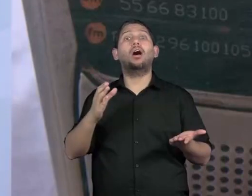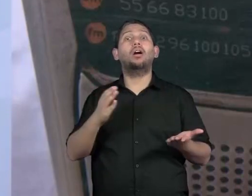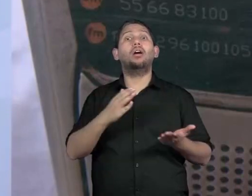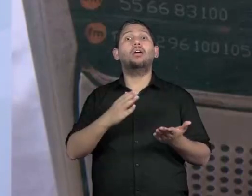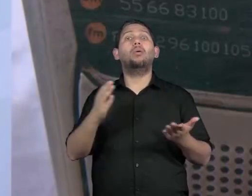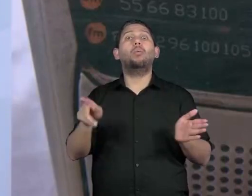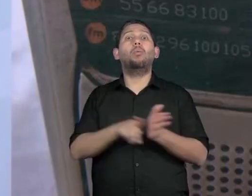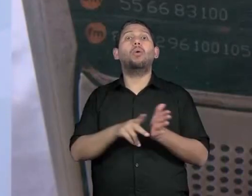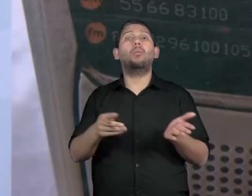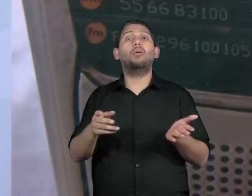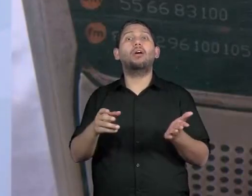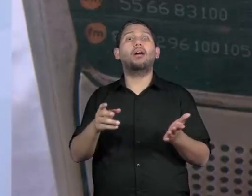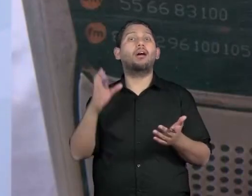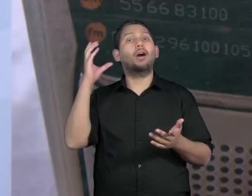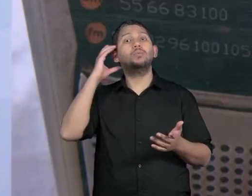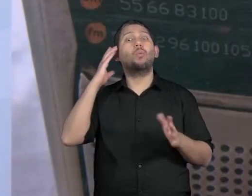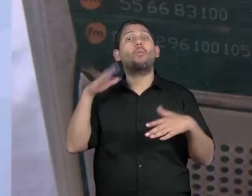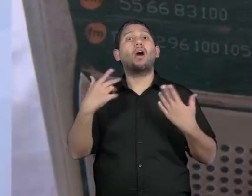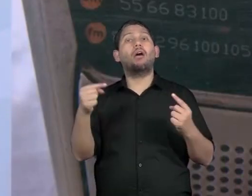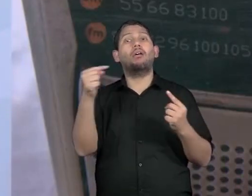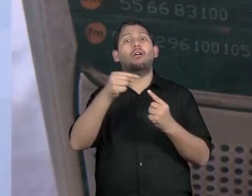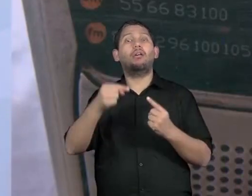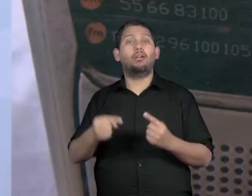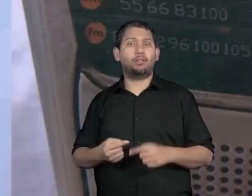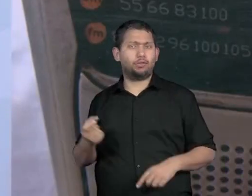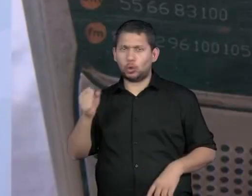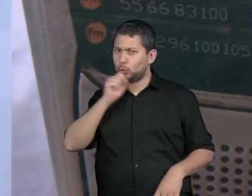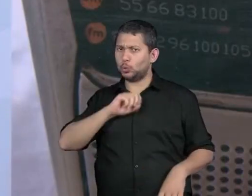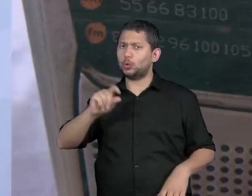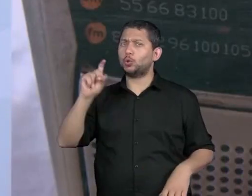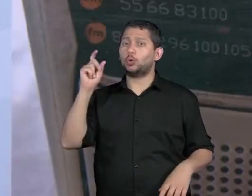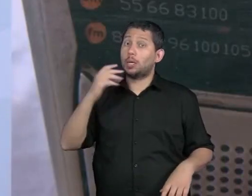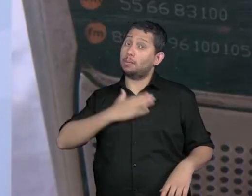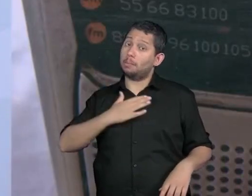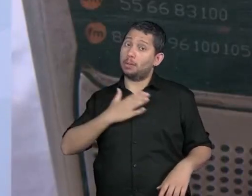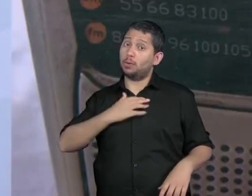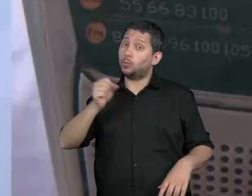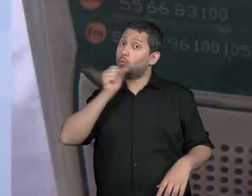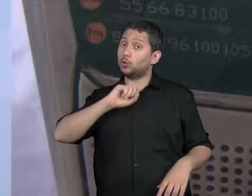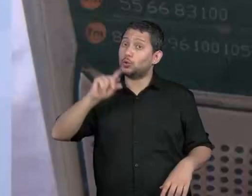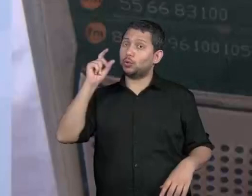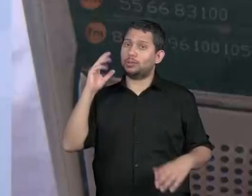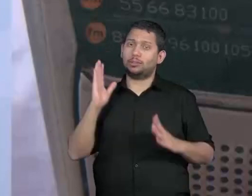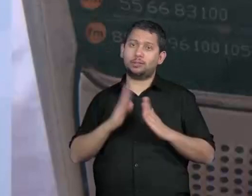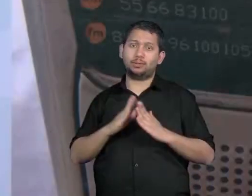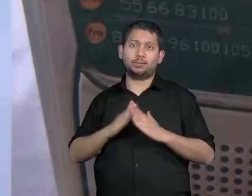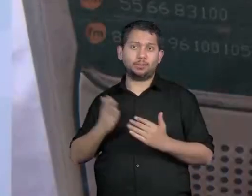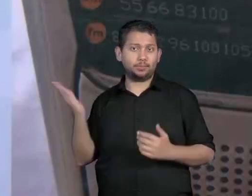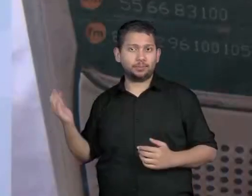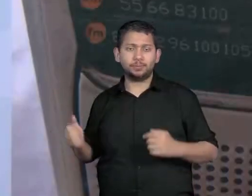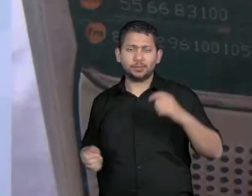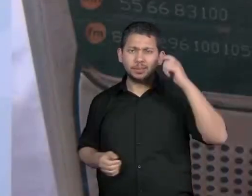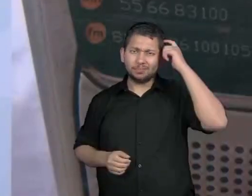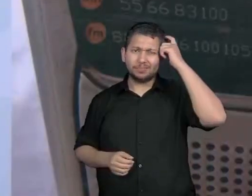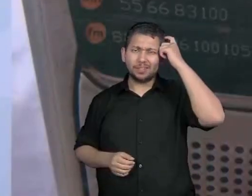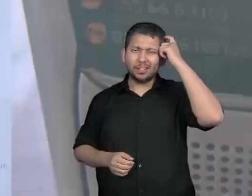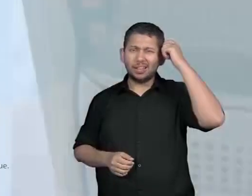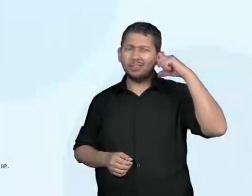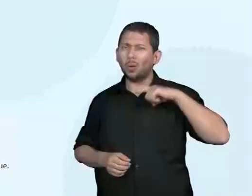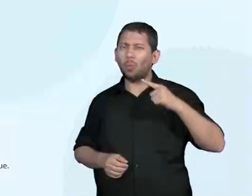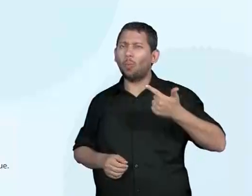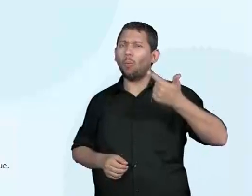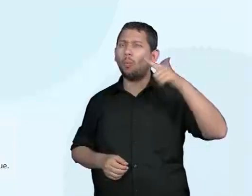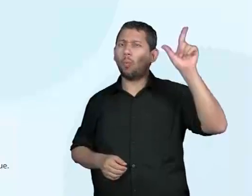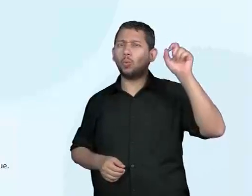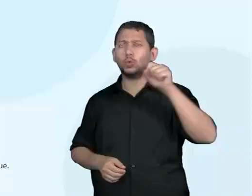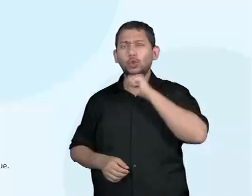Olha só, como é antigo. Eu peguei os dois mais antigos que eu tinha em casa. Tem outro que é meio